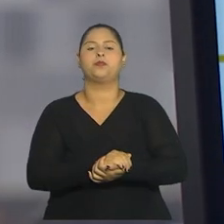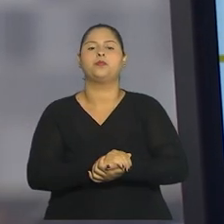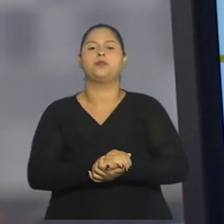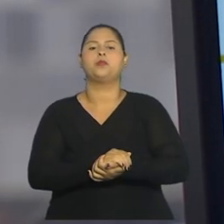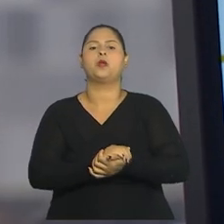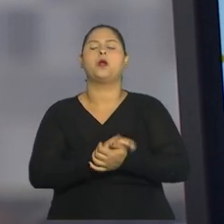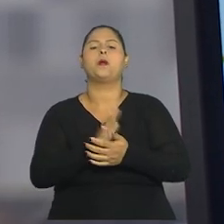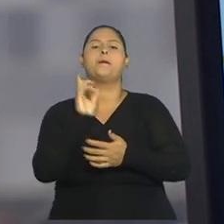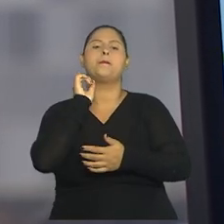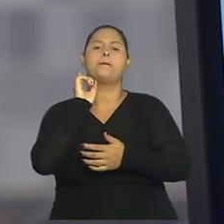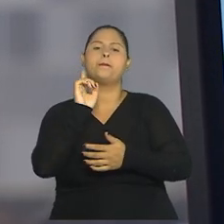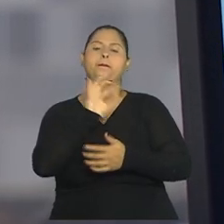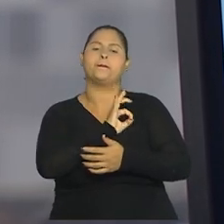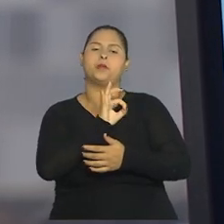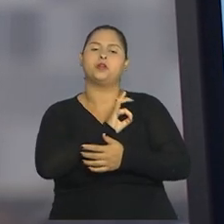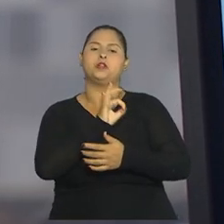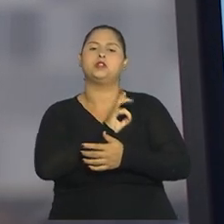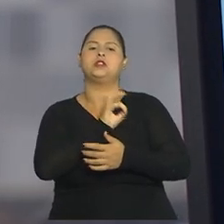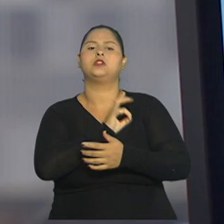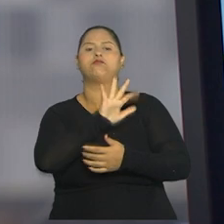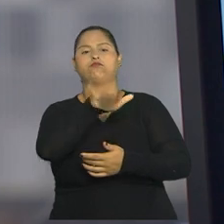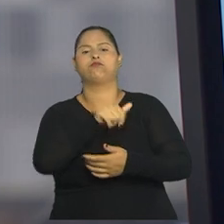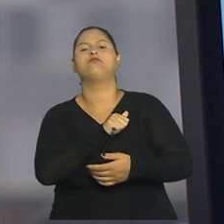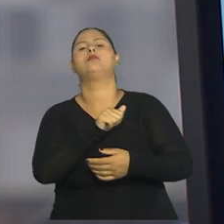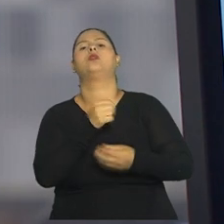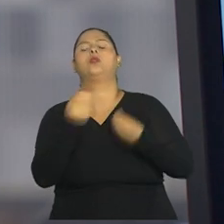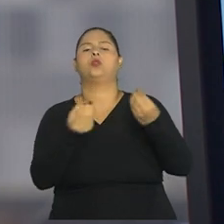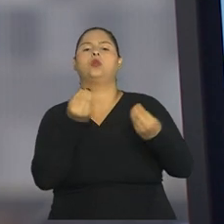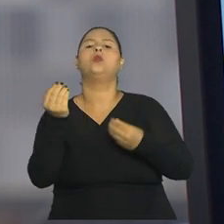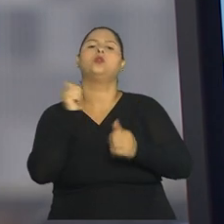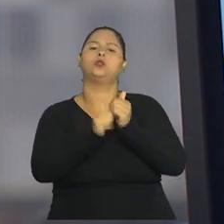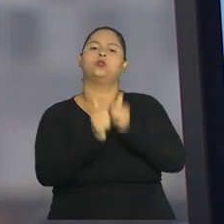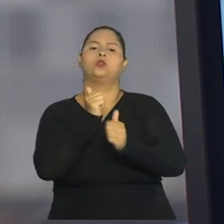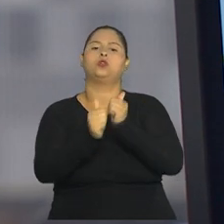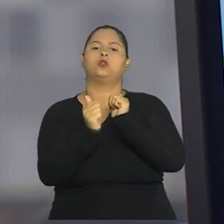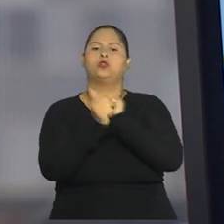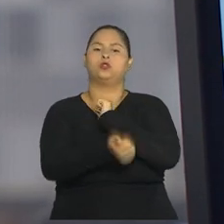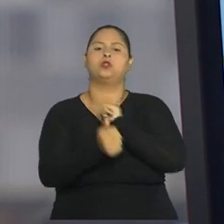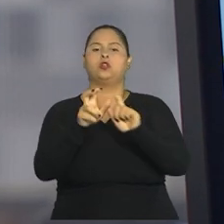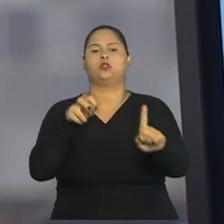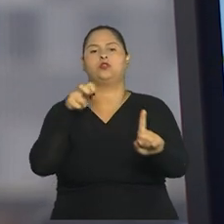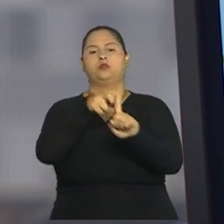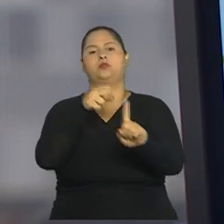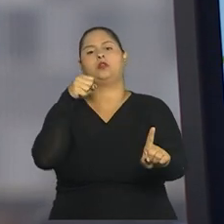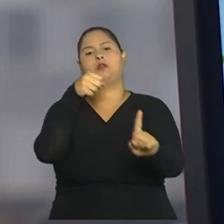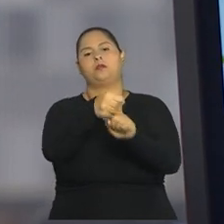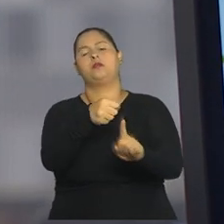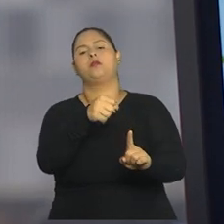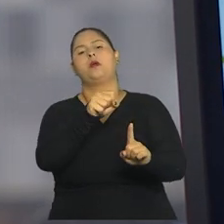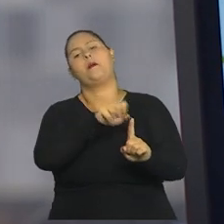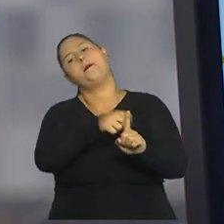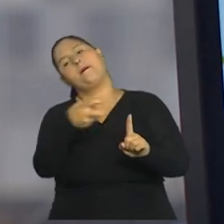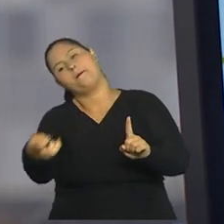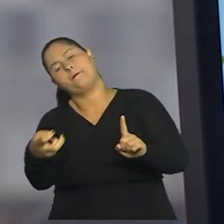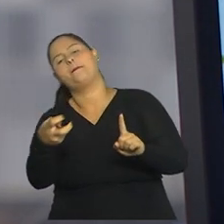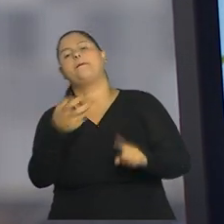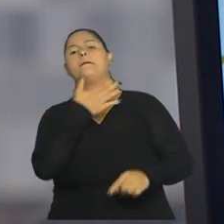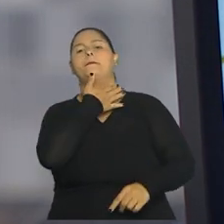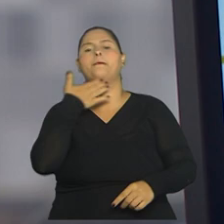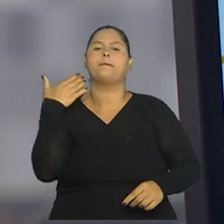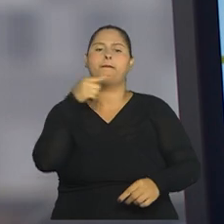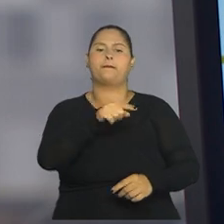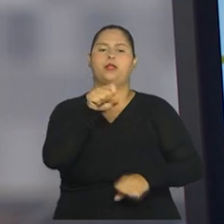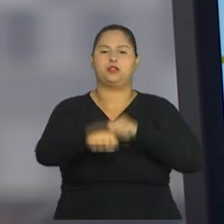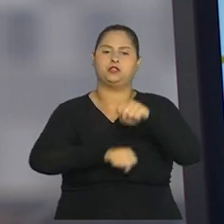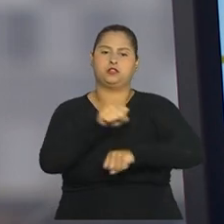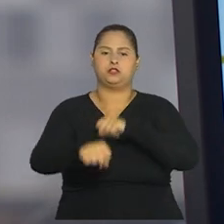polícia indiciou o jogador Ramon do Flamengo por atropelar e matar um ciclista no início do mês na Barra da Tijuca lateral vai responder por